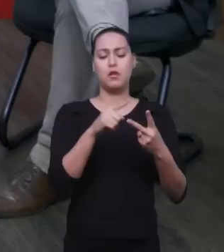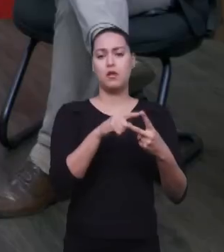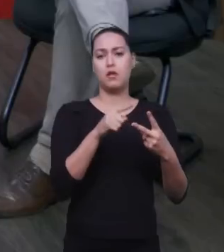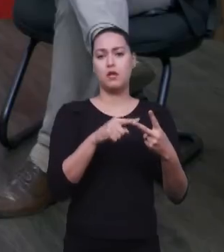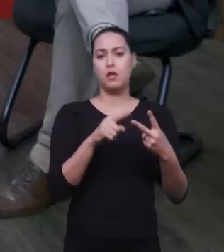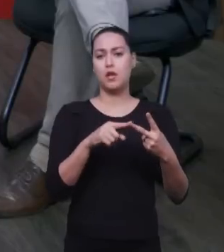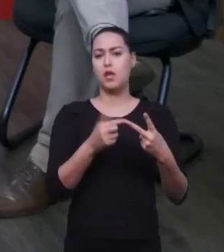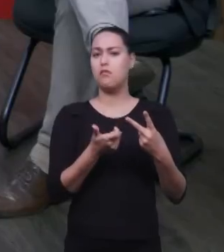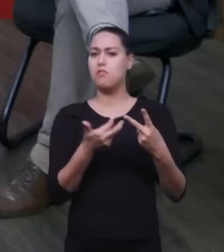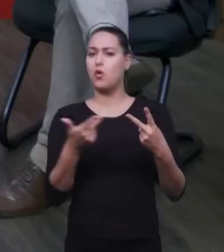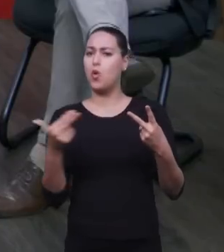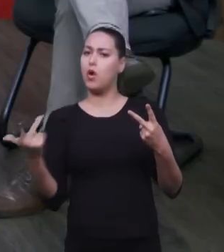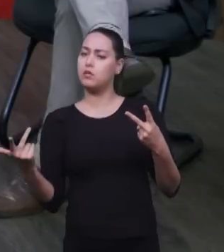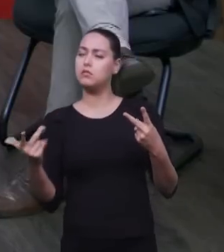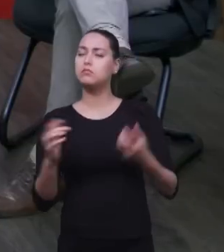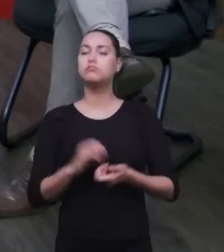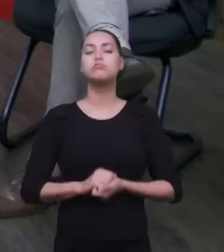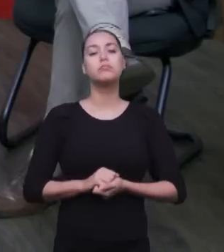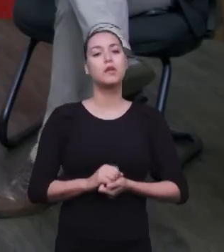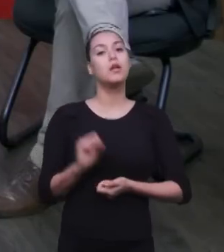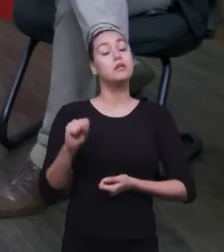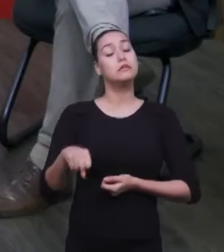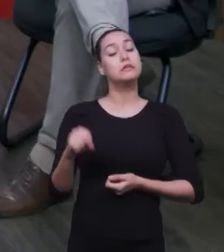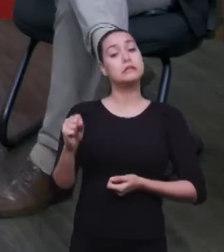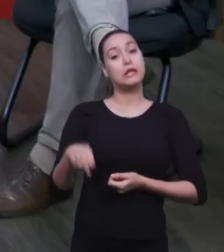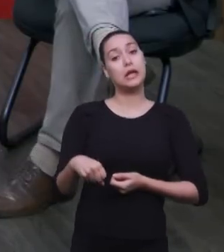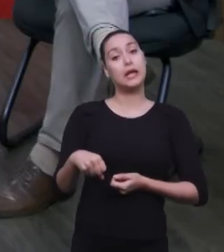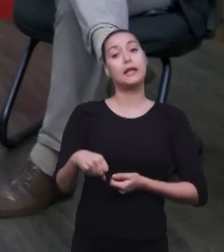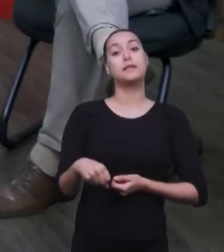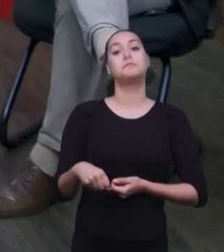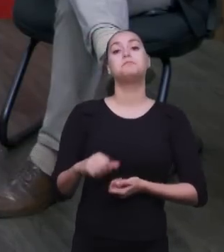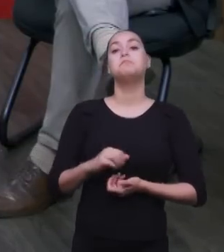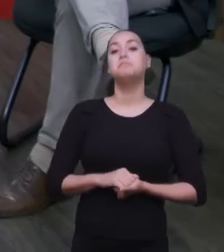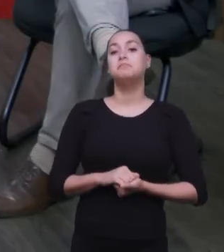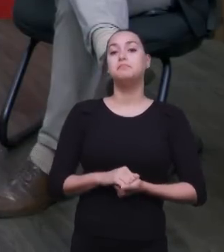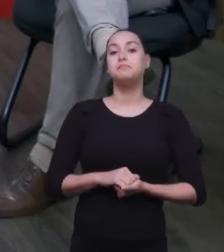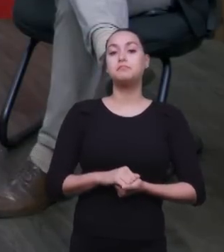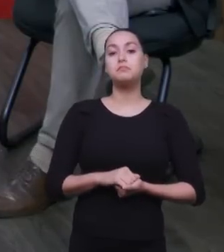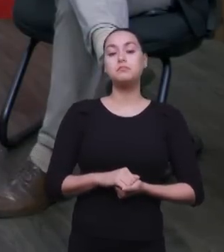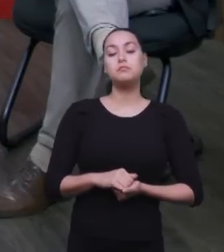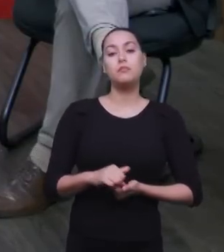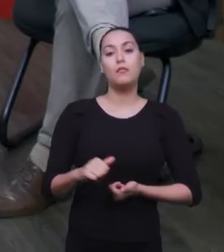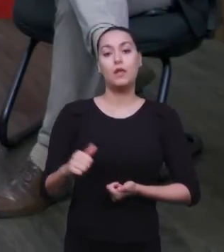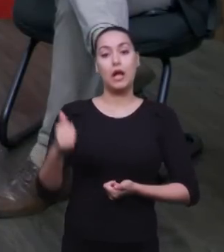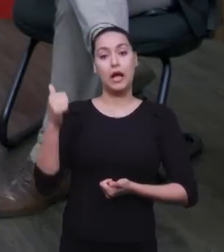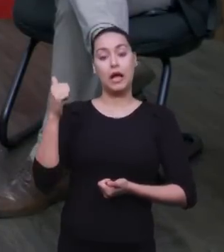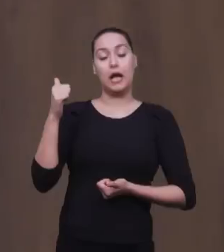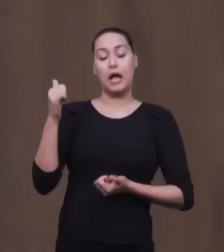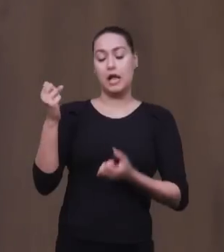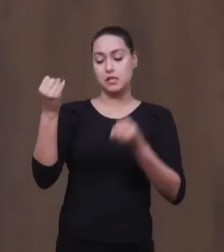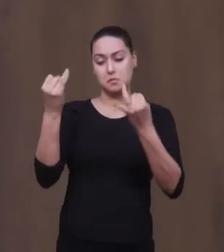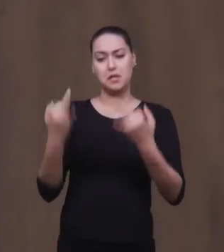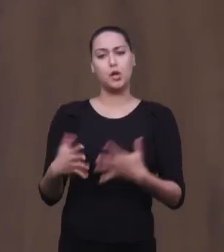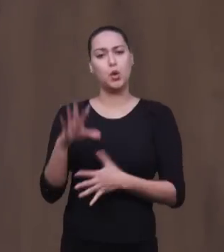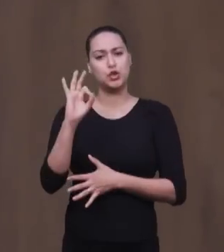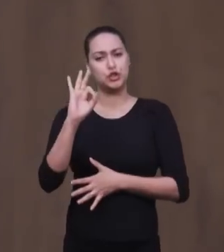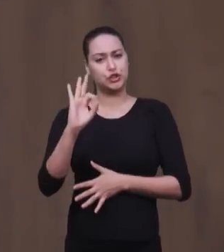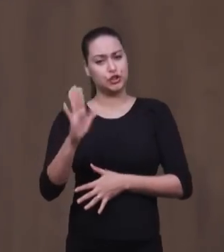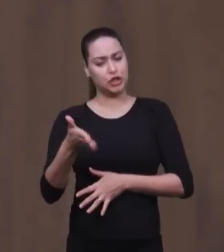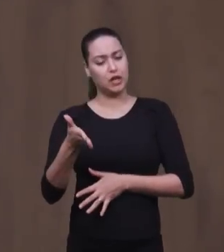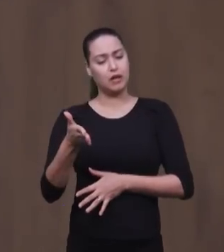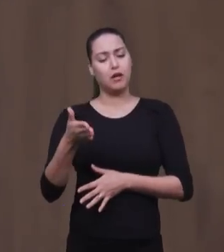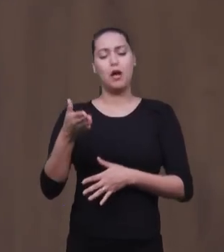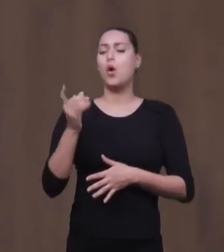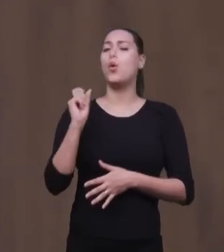versículo? Foi bem citado no início, né, da palavra da Bruna, a definição de fé na